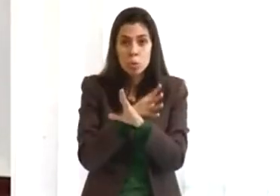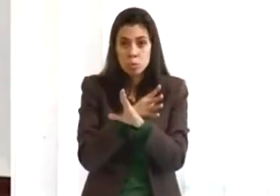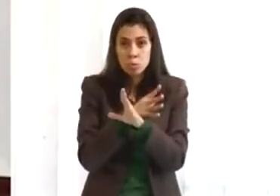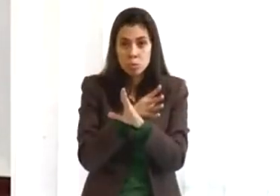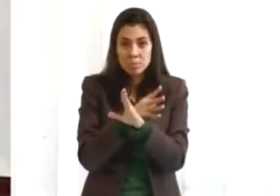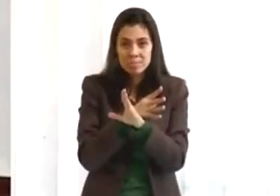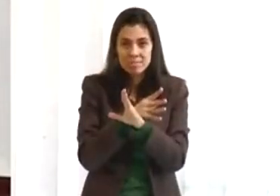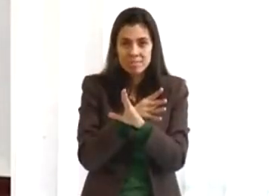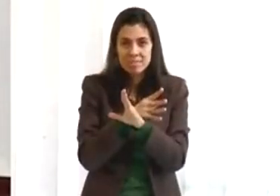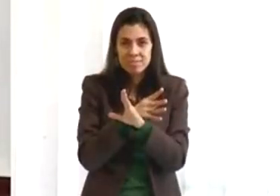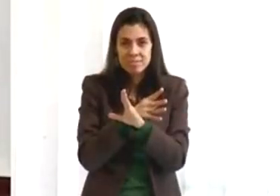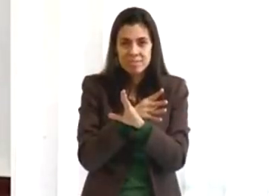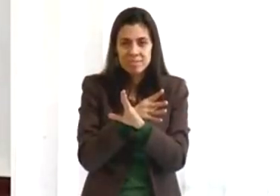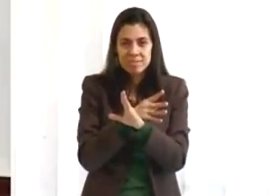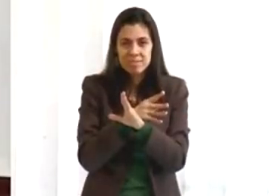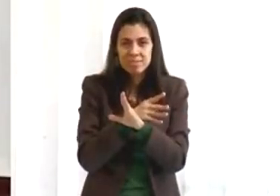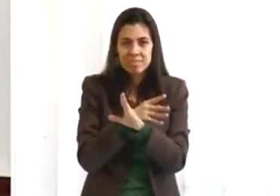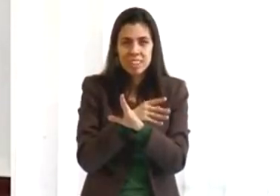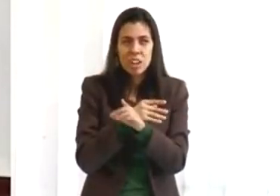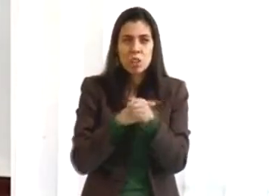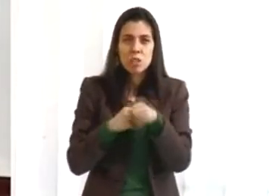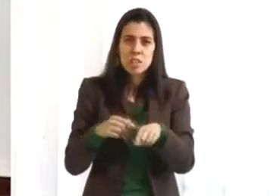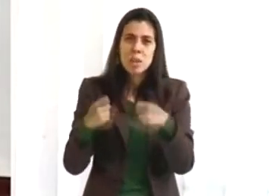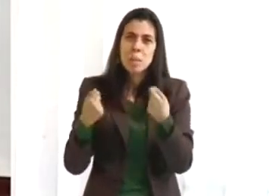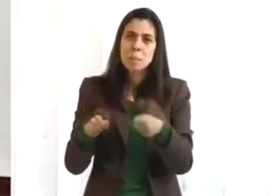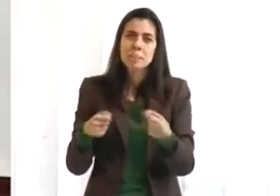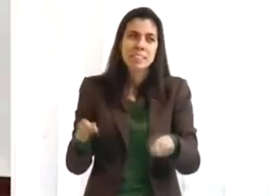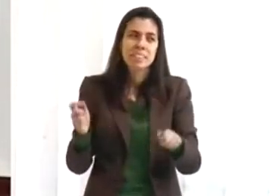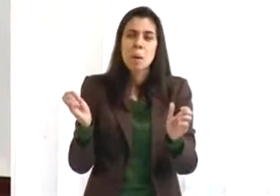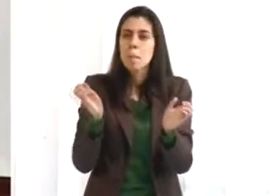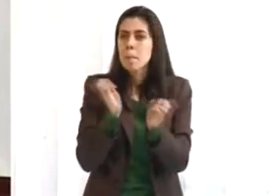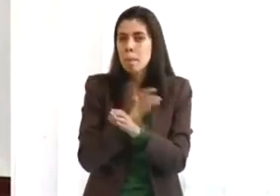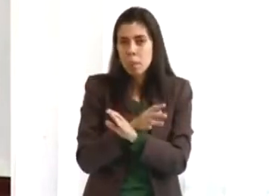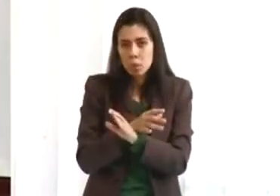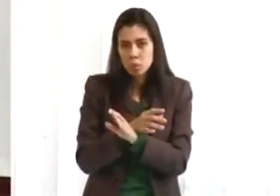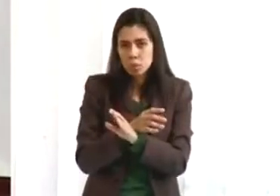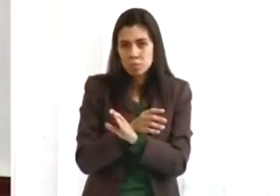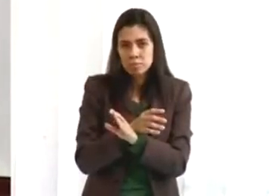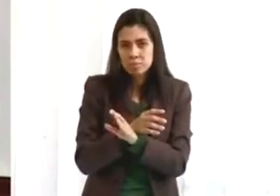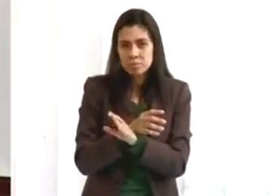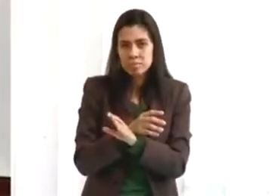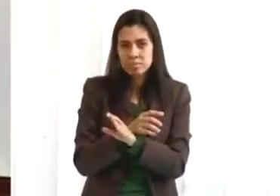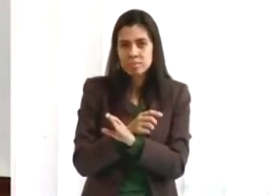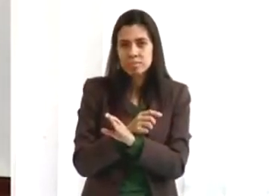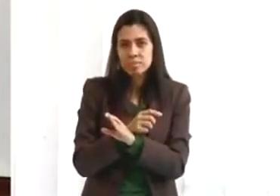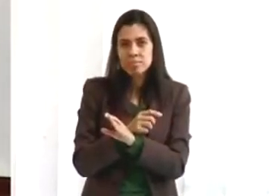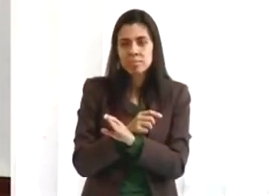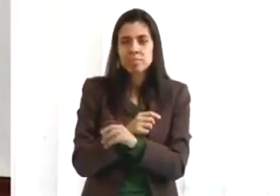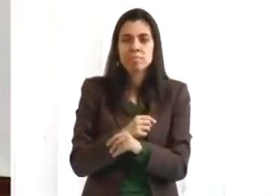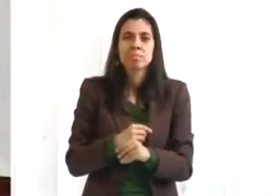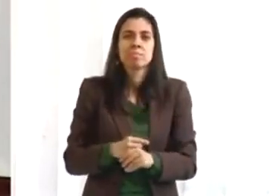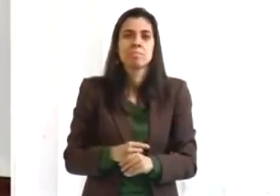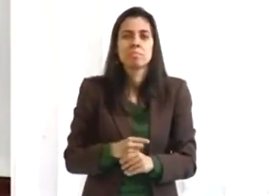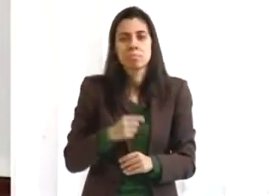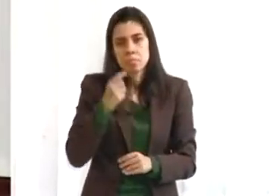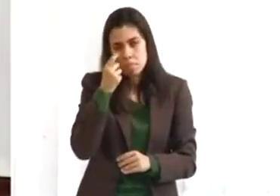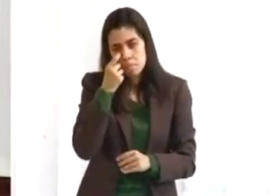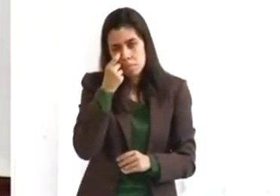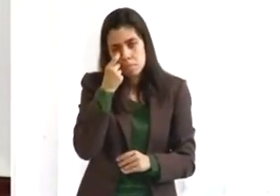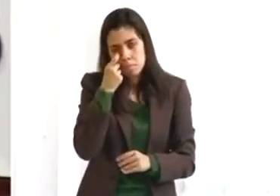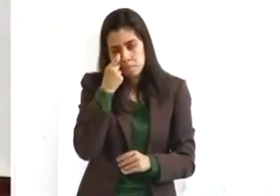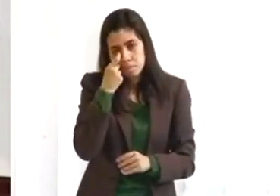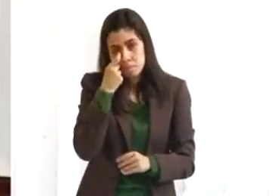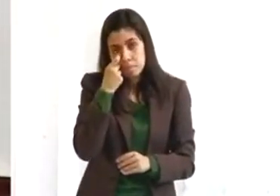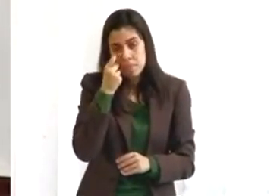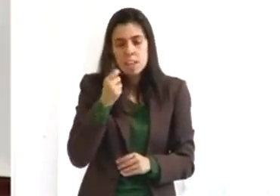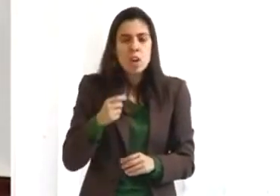precisa conhecer a palavra de Deus, você não pode ser neófito na palavra de Deus, você precisa conhecer mais do que João